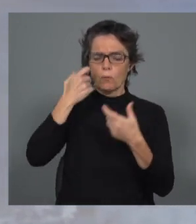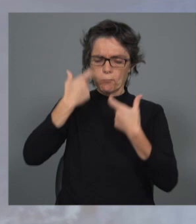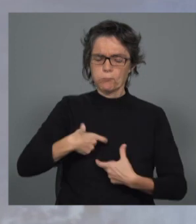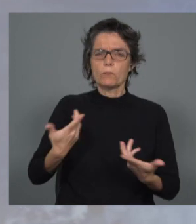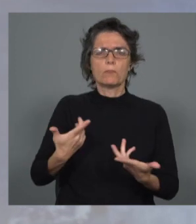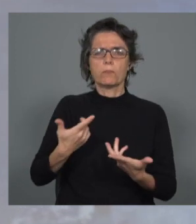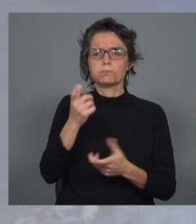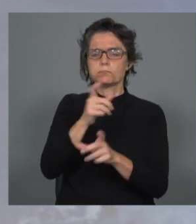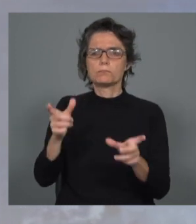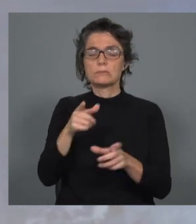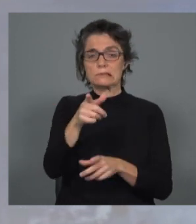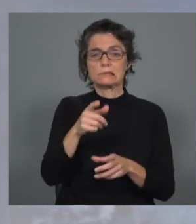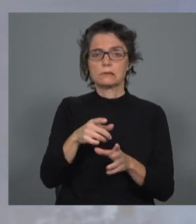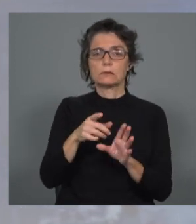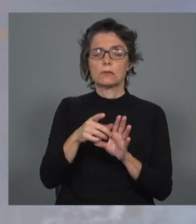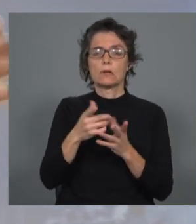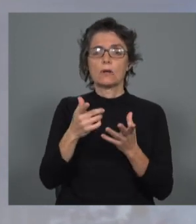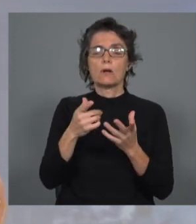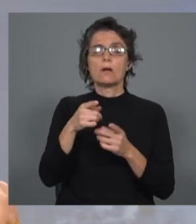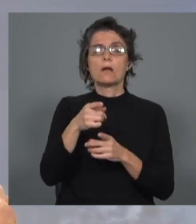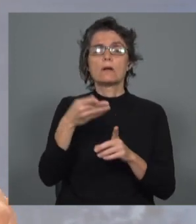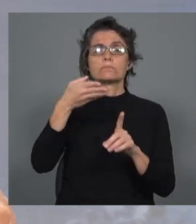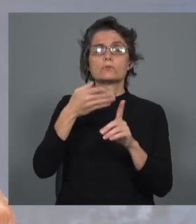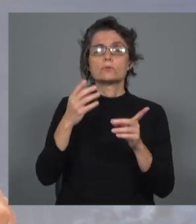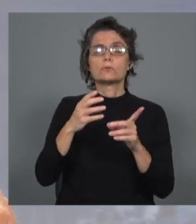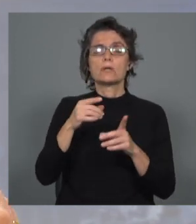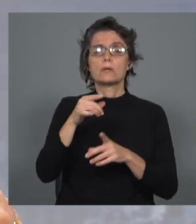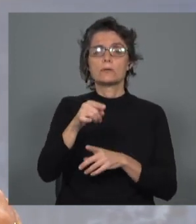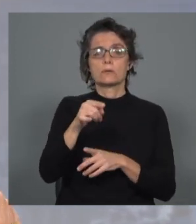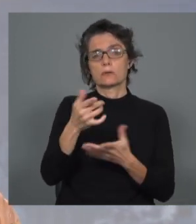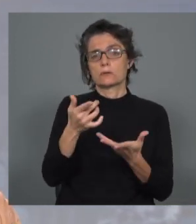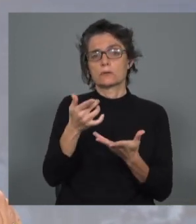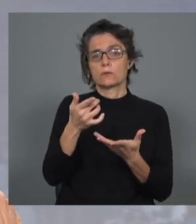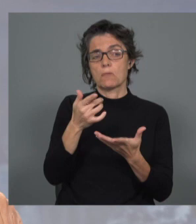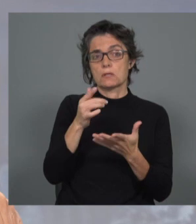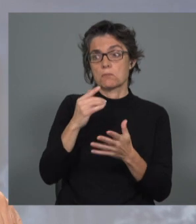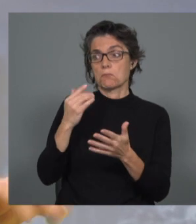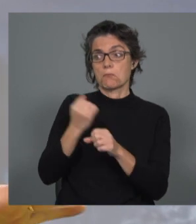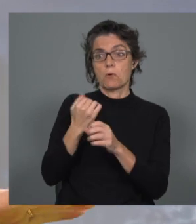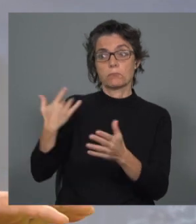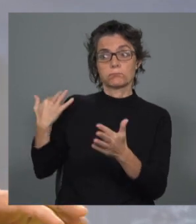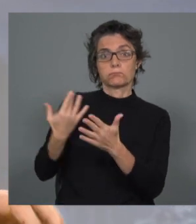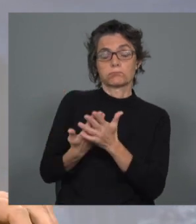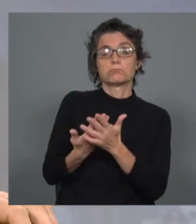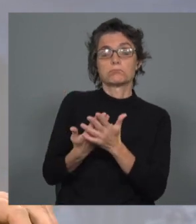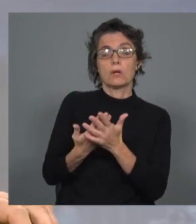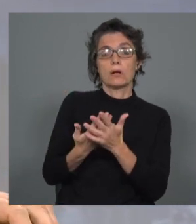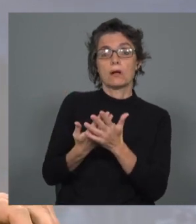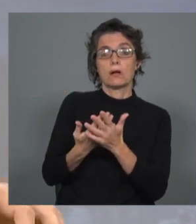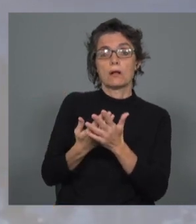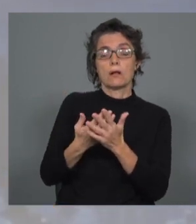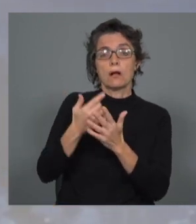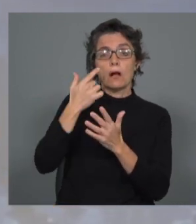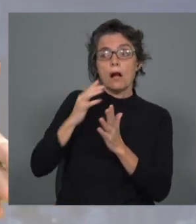missionário comboniano, está agora aqui entre nós, mas nas últimas décadas entre a Ásia, a África do Sul e outras latitudes,